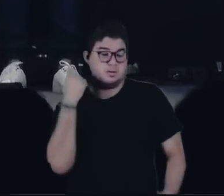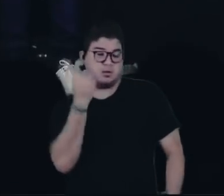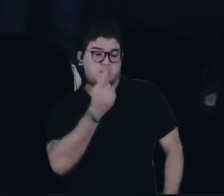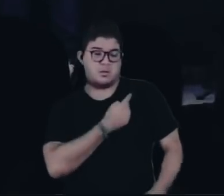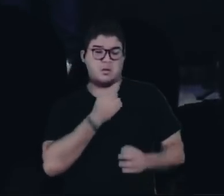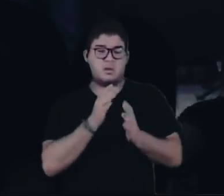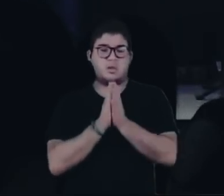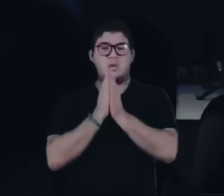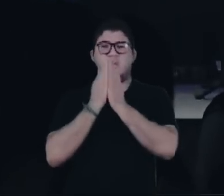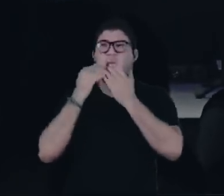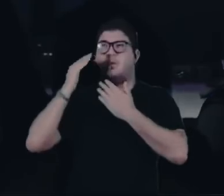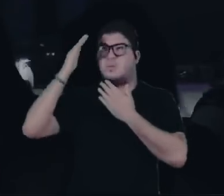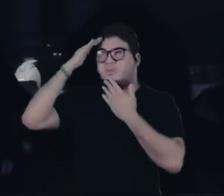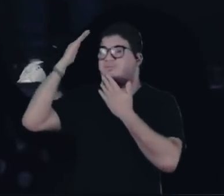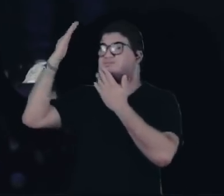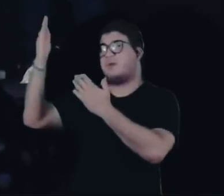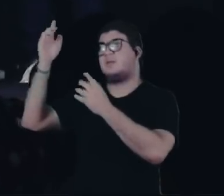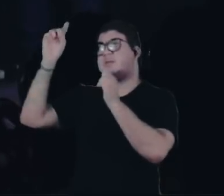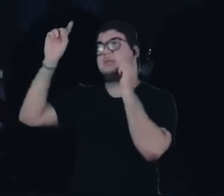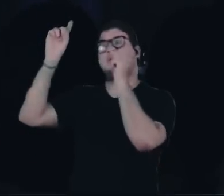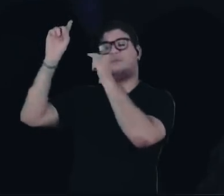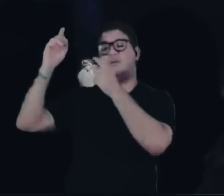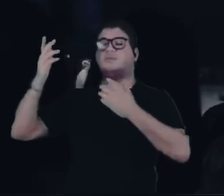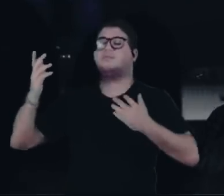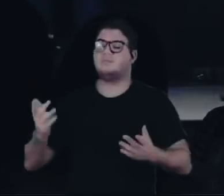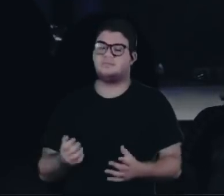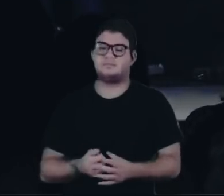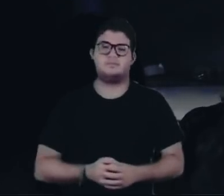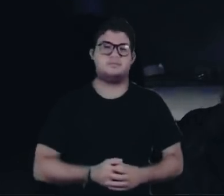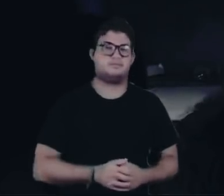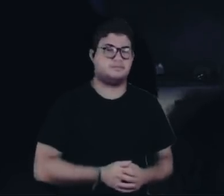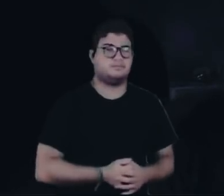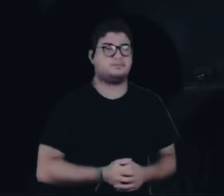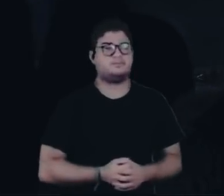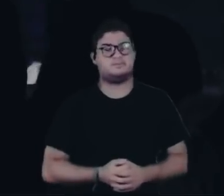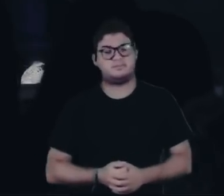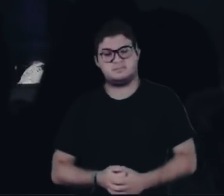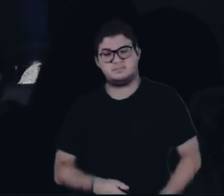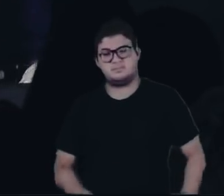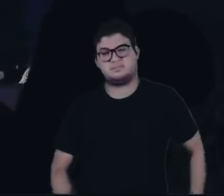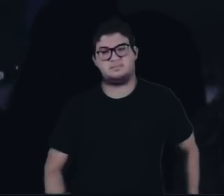rendendo ações de graças a Deus.